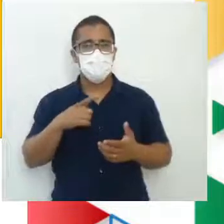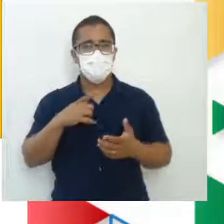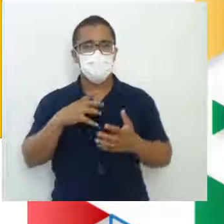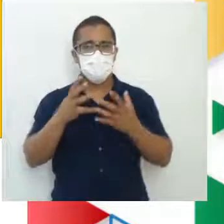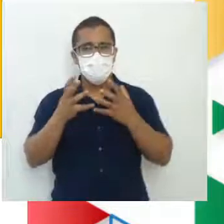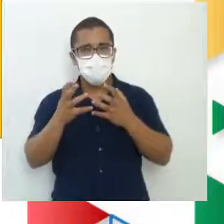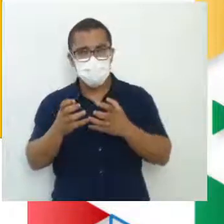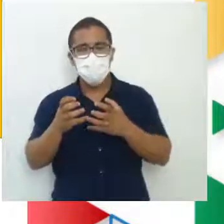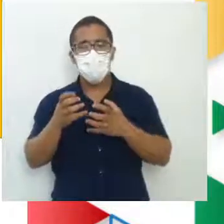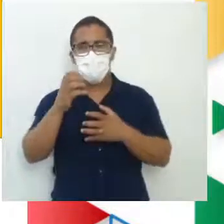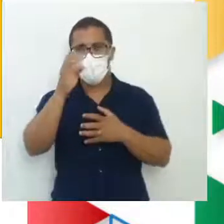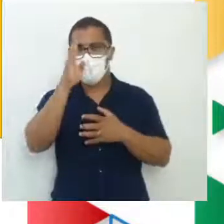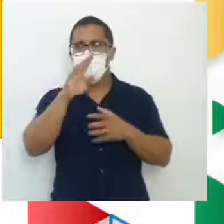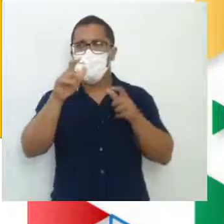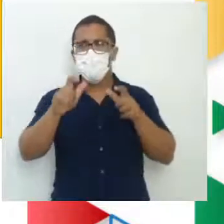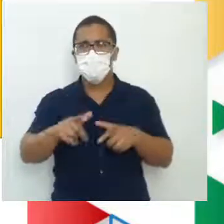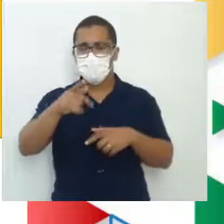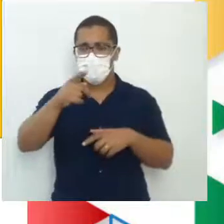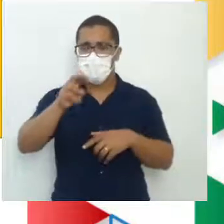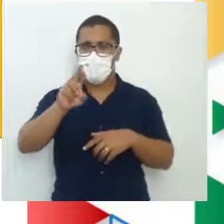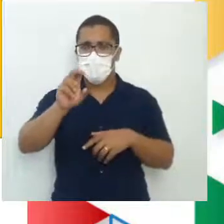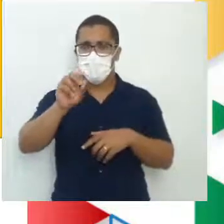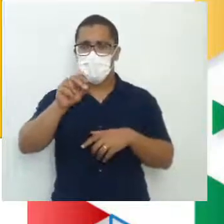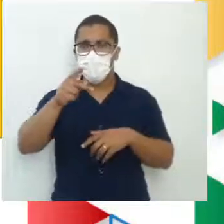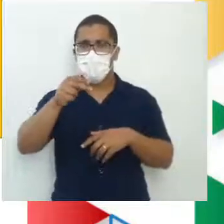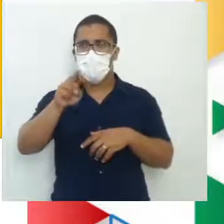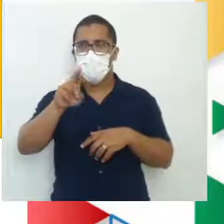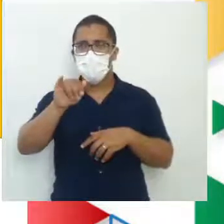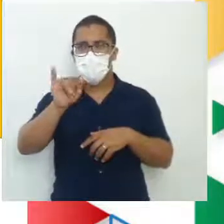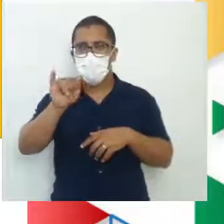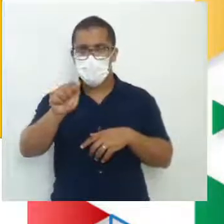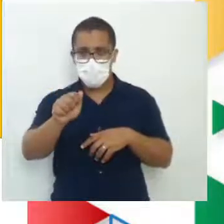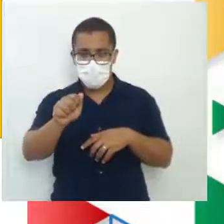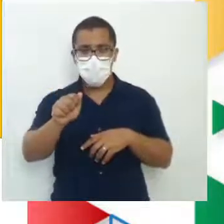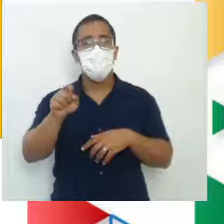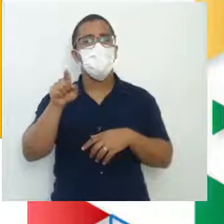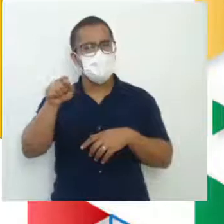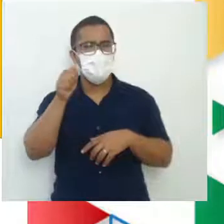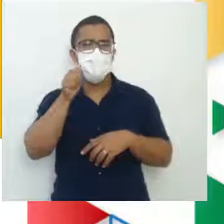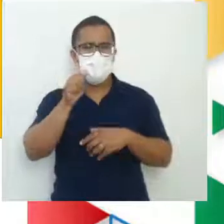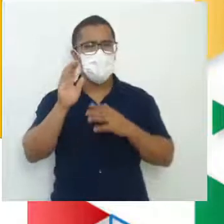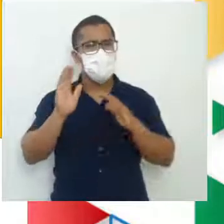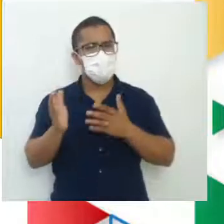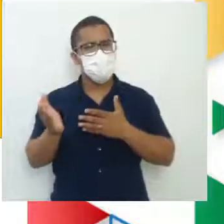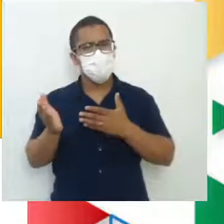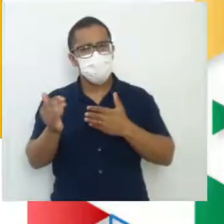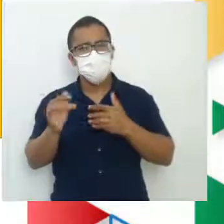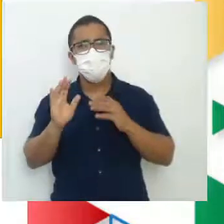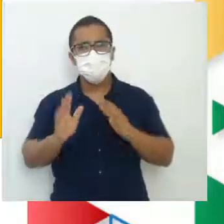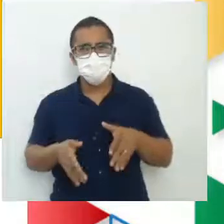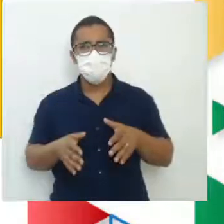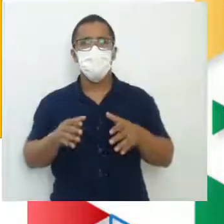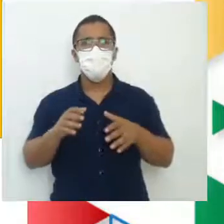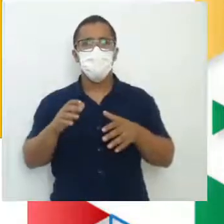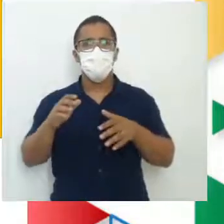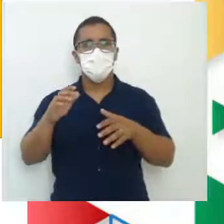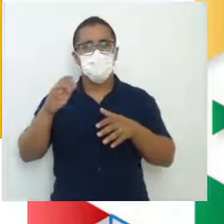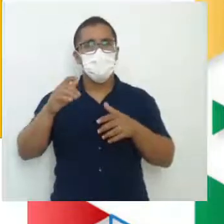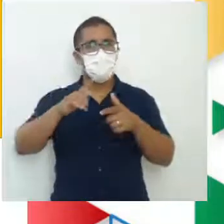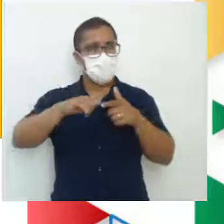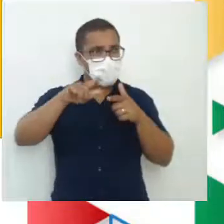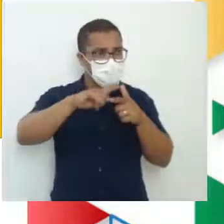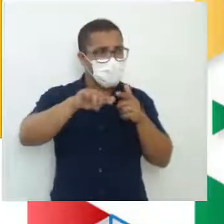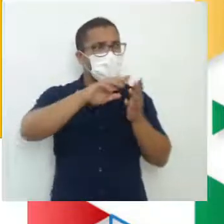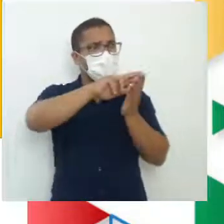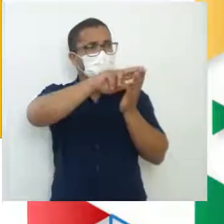lá em Propiá, Sergipe, uma menina já tendo cumprido a sua jornada em meio a muitas dificuldades